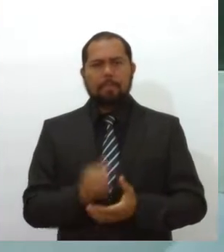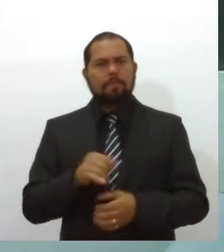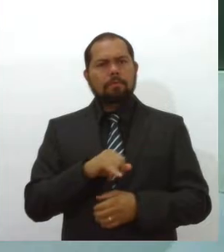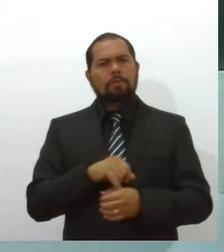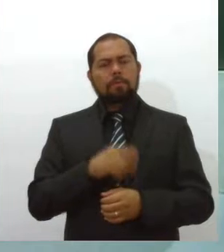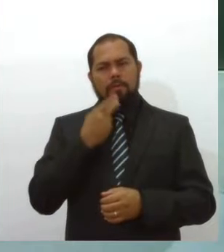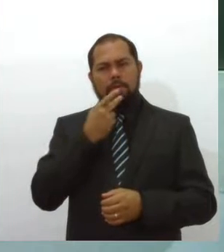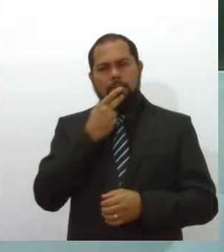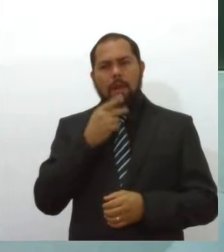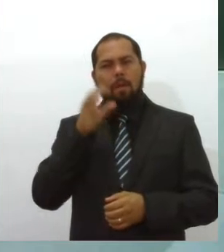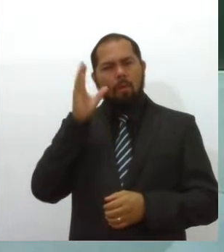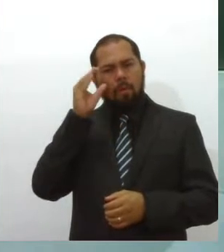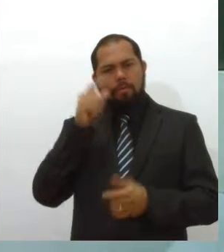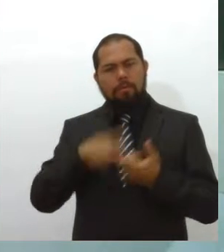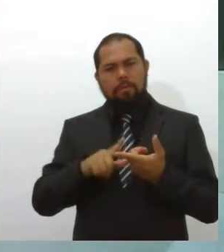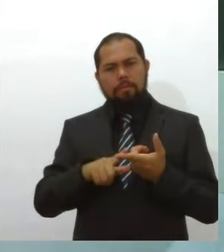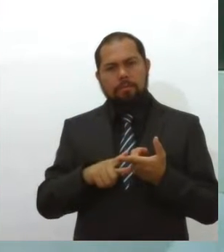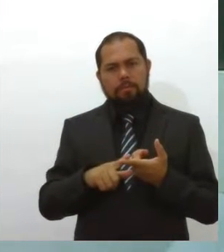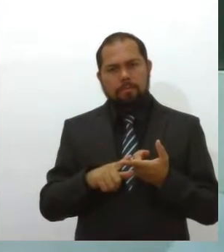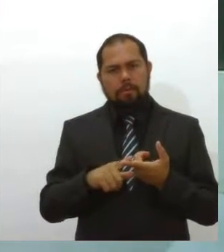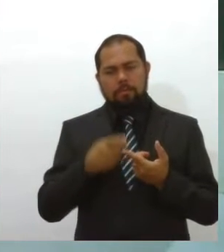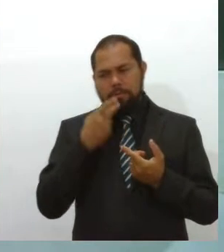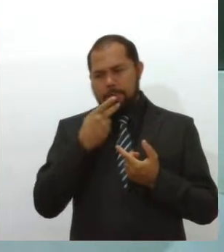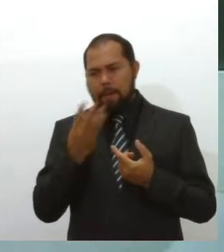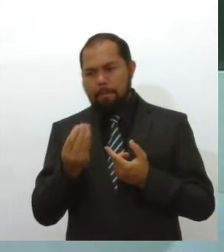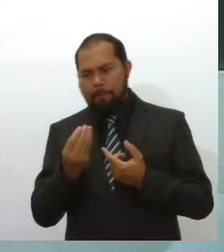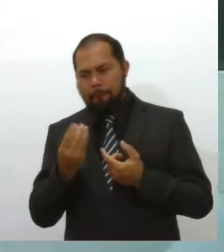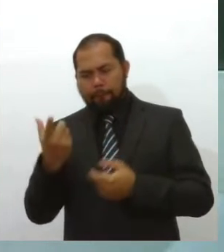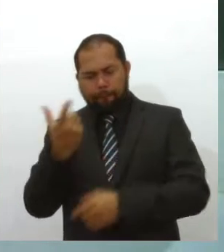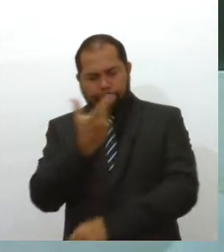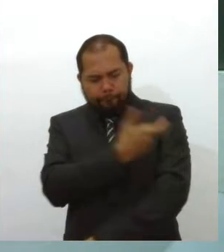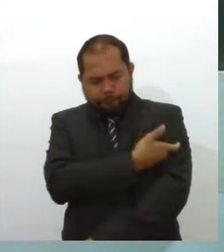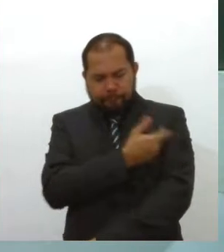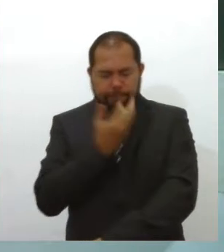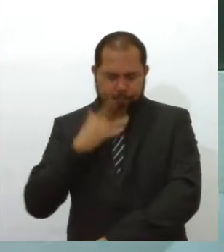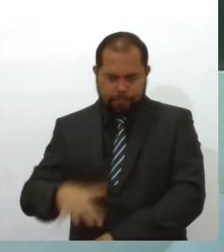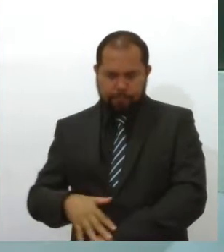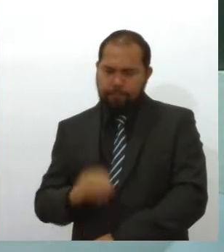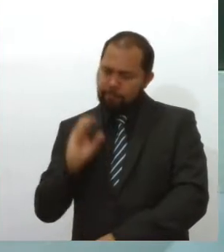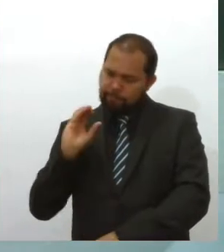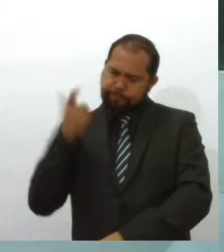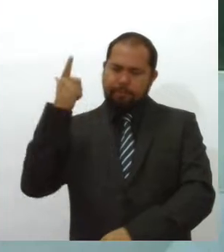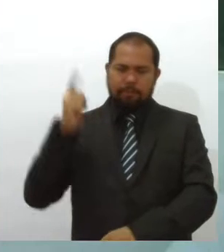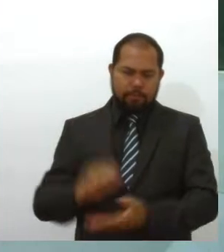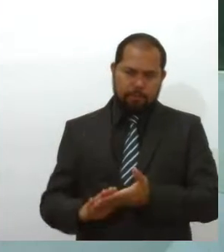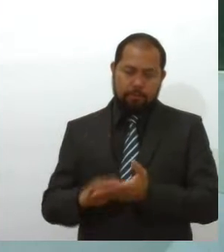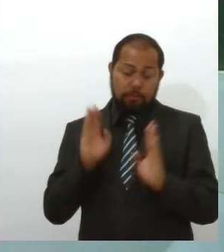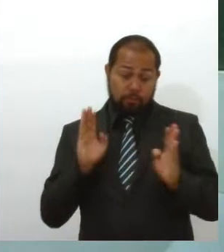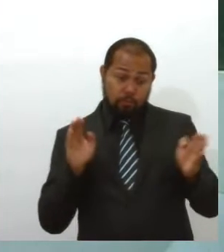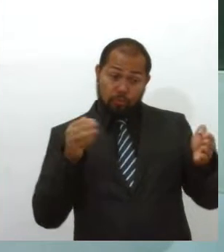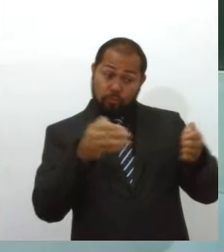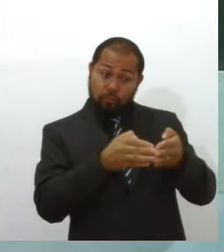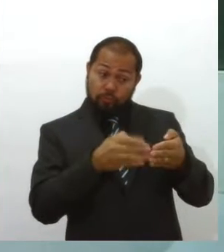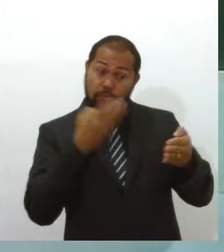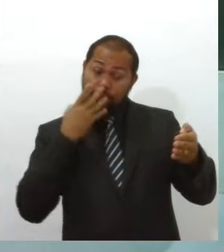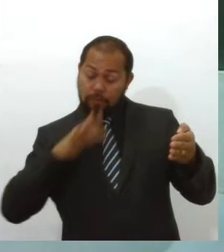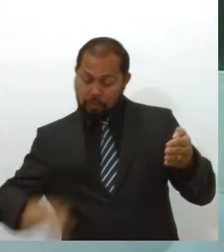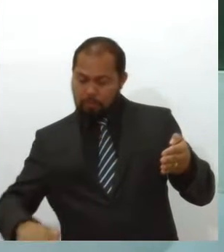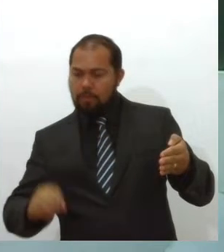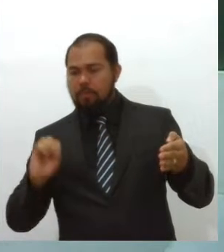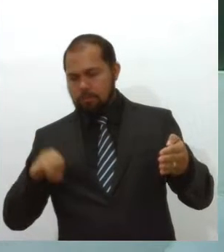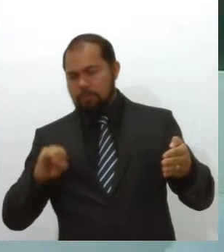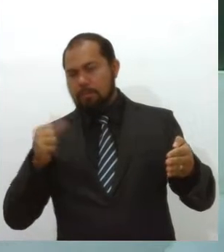a gente fala muito da vacinação das crianças. Claro, o foco da campanha que está sendo lançada é esse. Mas a gente